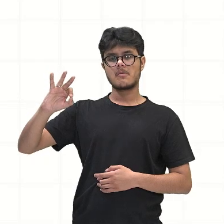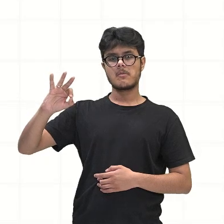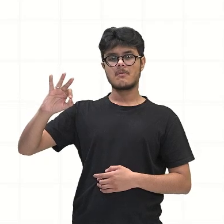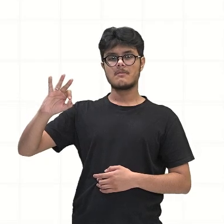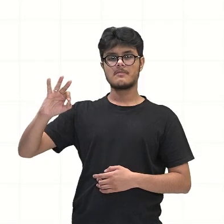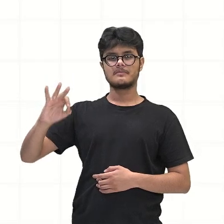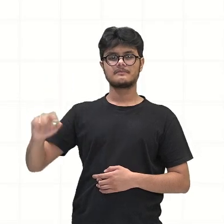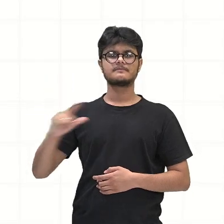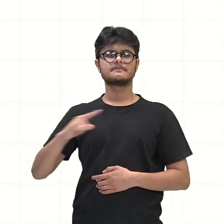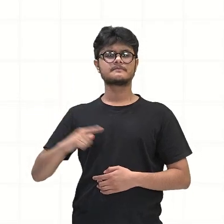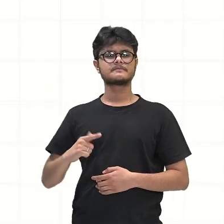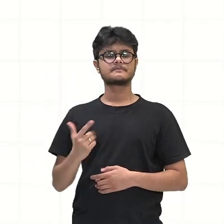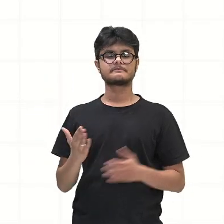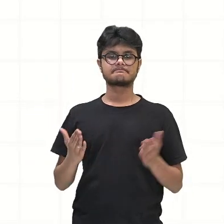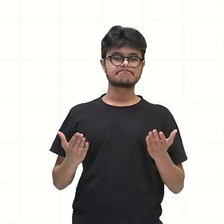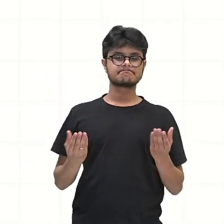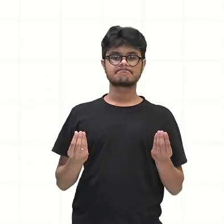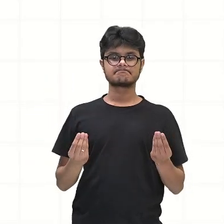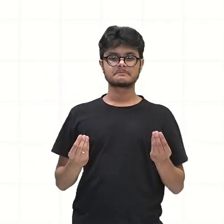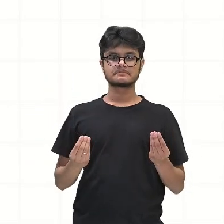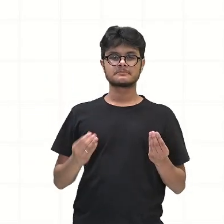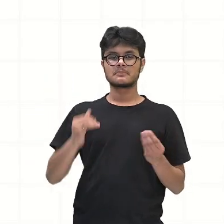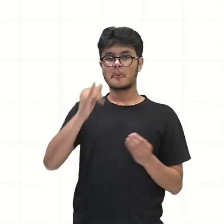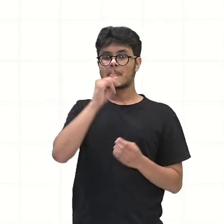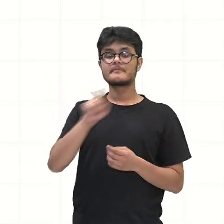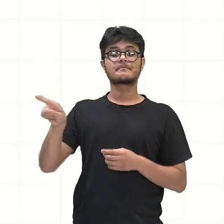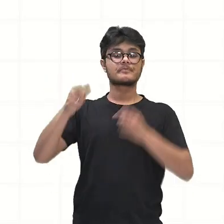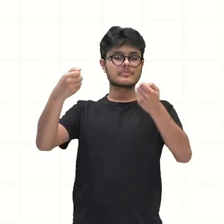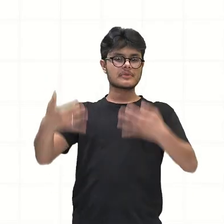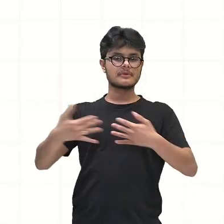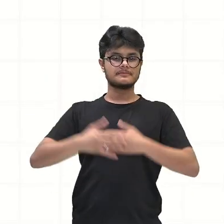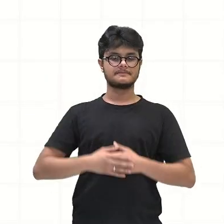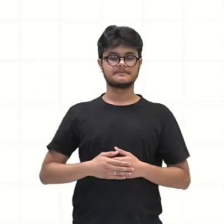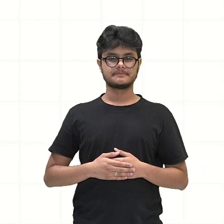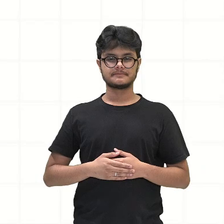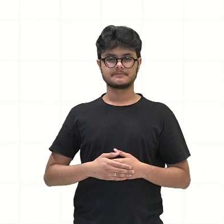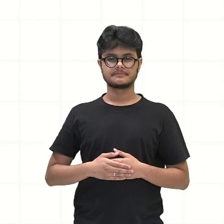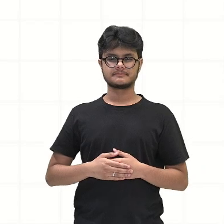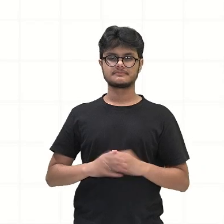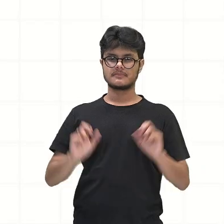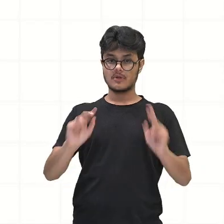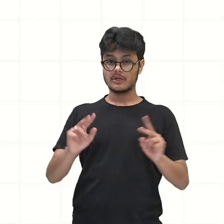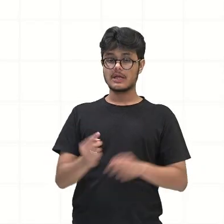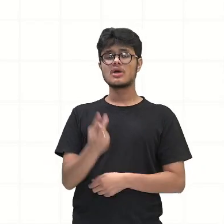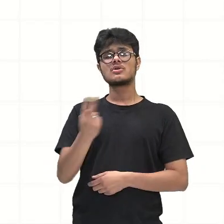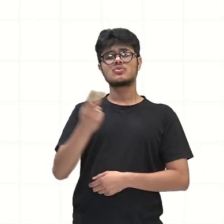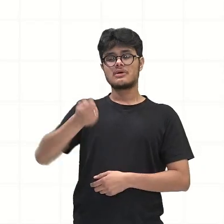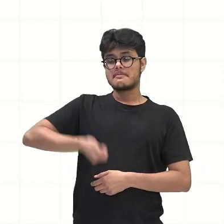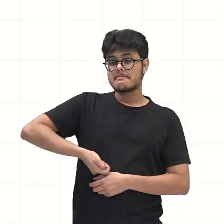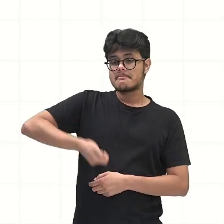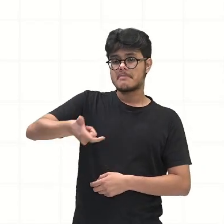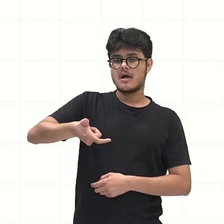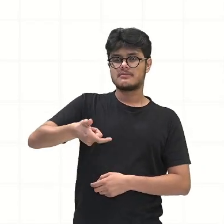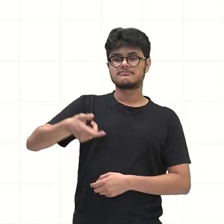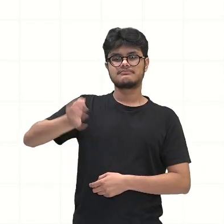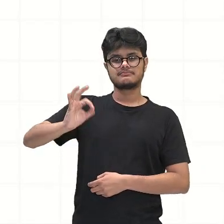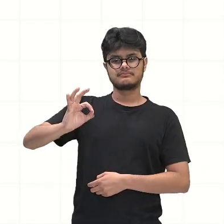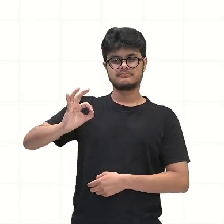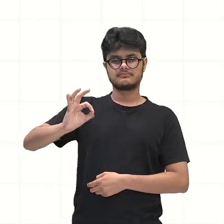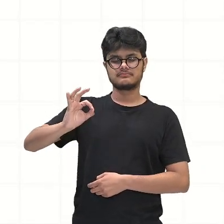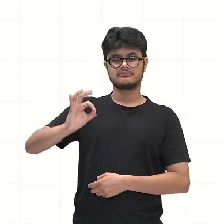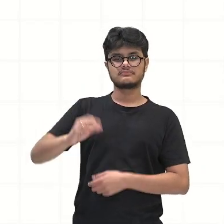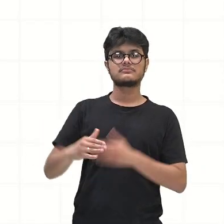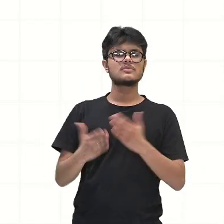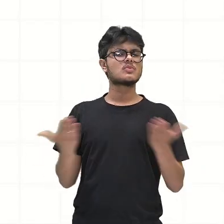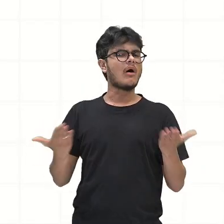a gente tem a continuação desse problema. No lançamento de duas moedas, o espaço amostral